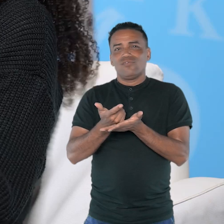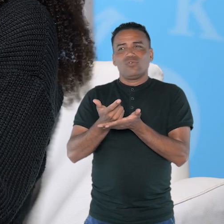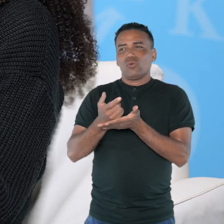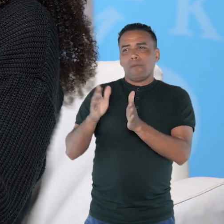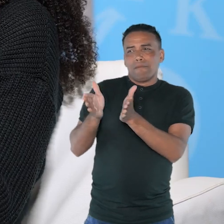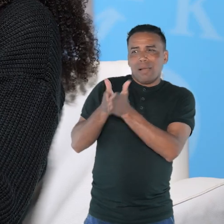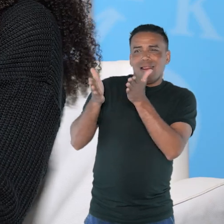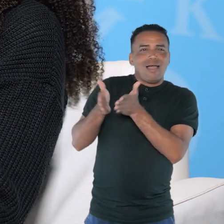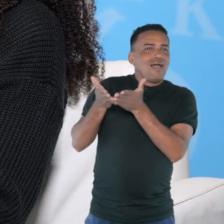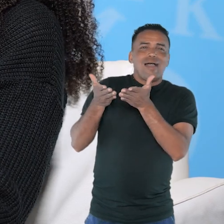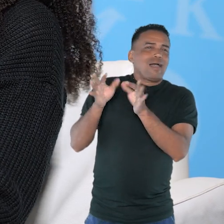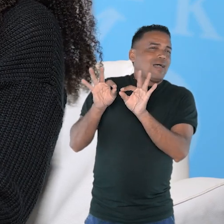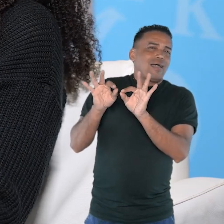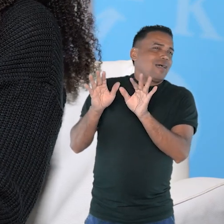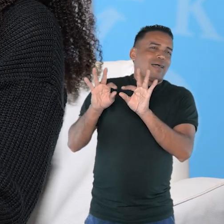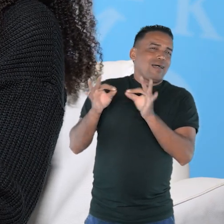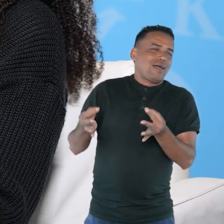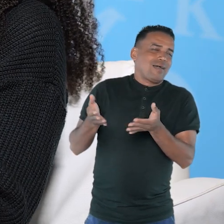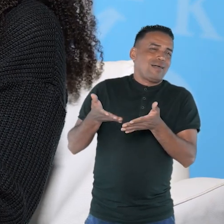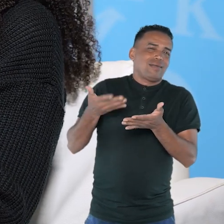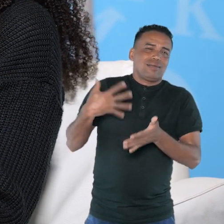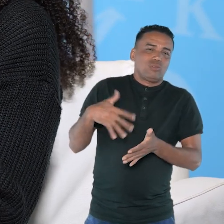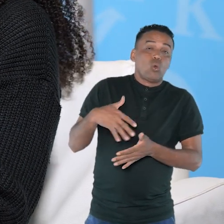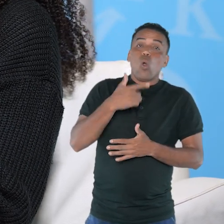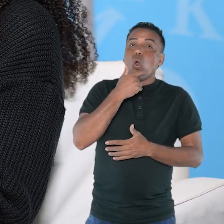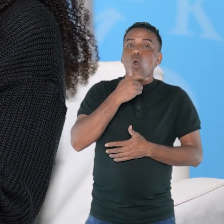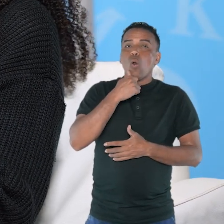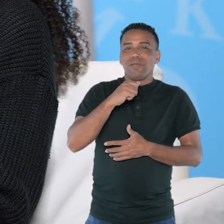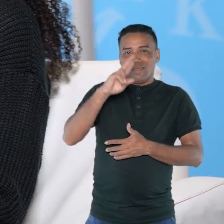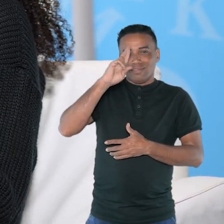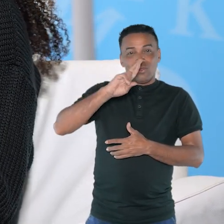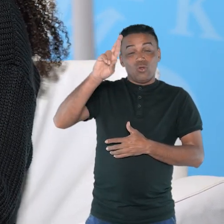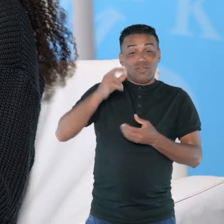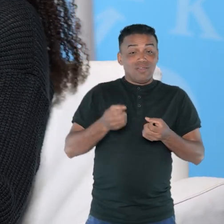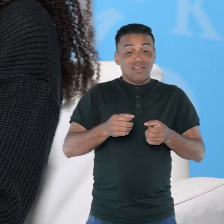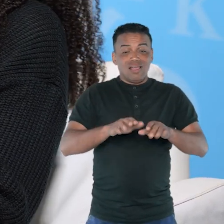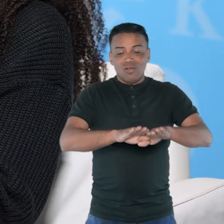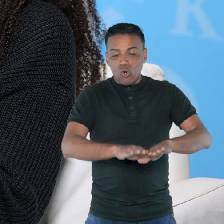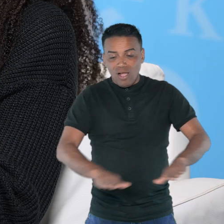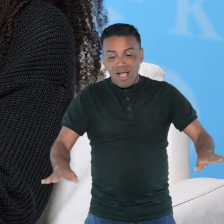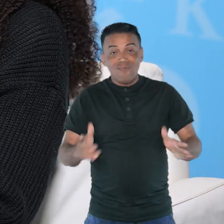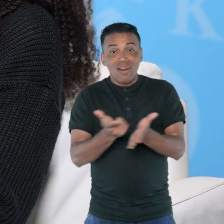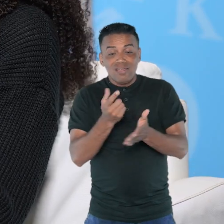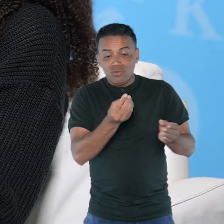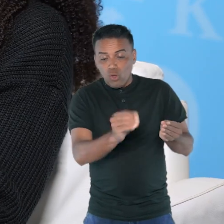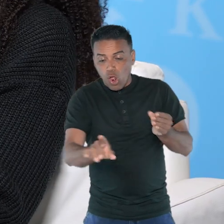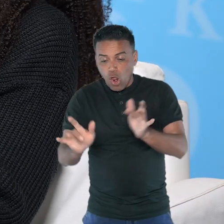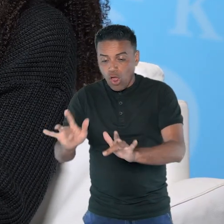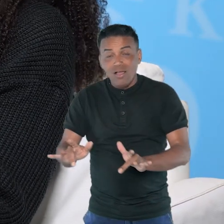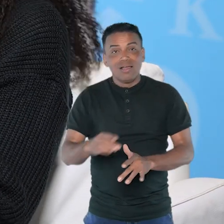biblioteca Machado de Assis, um senhor que vendia livro no chão, assim. Então, minha mãe ia lá, escolhe